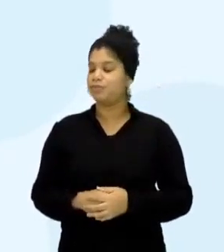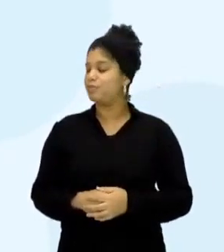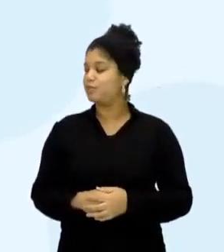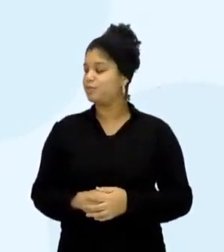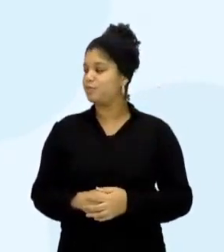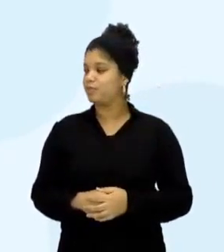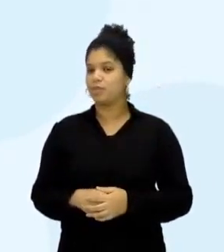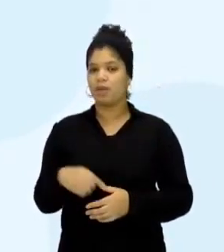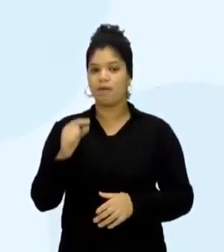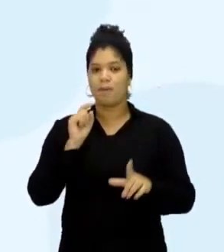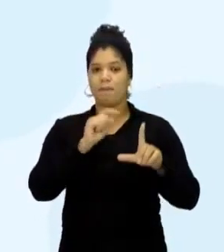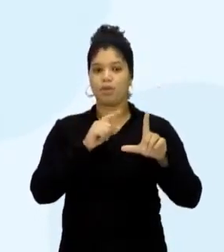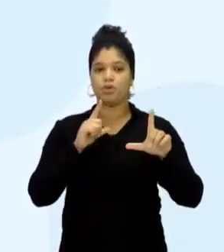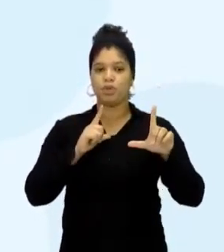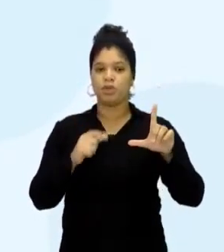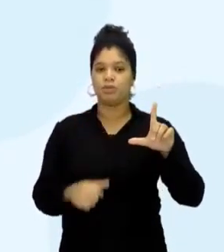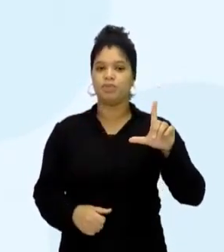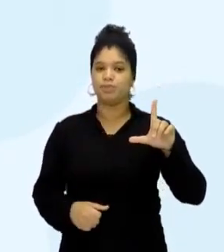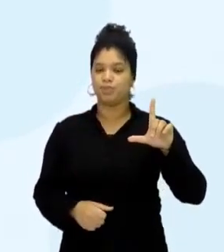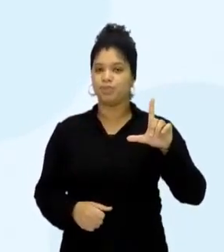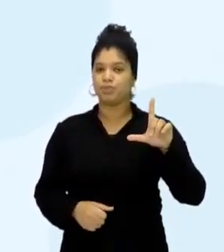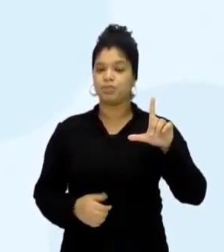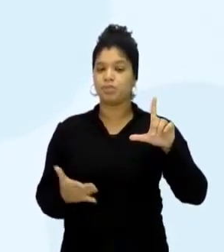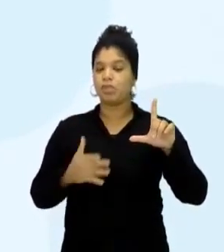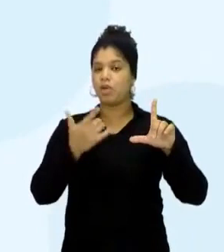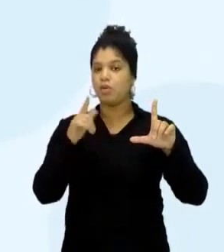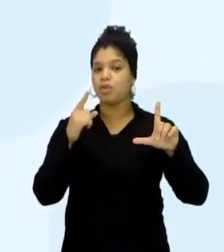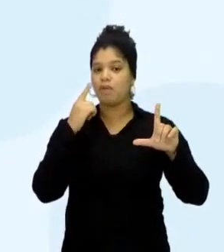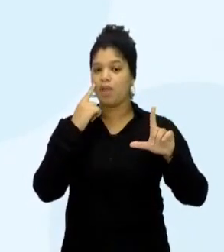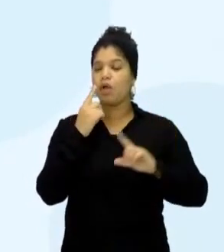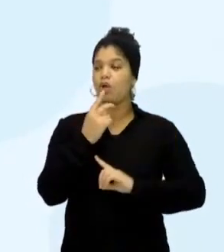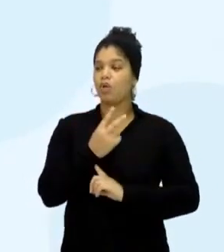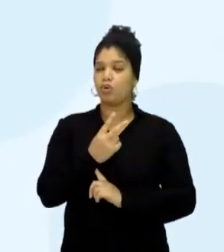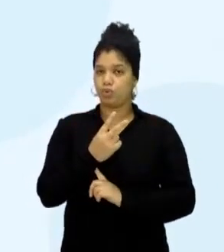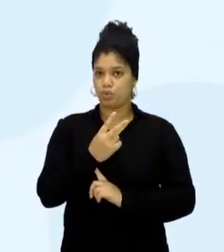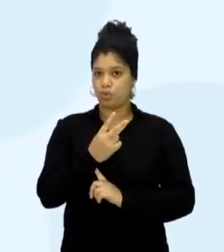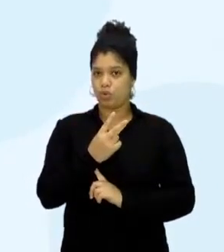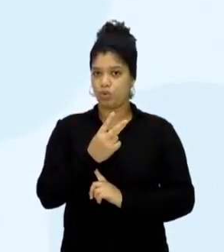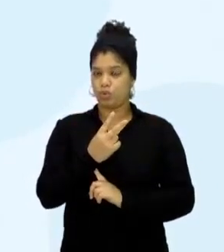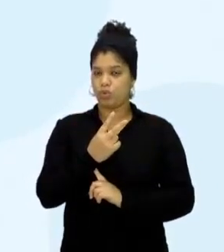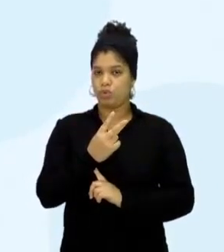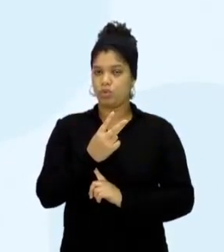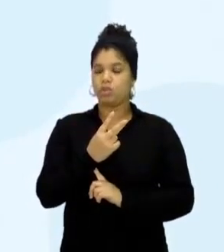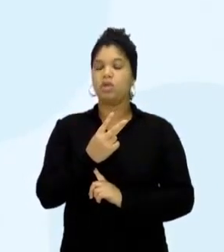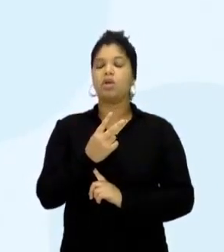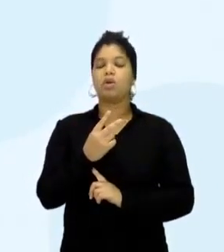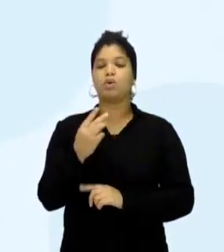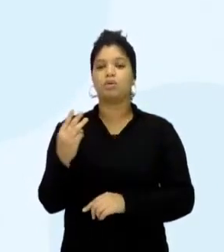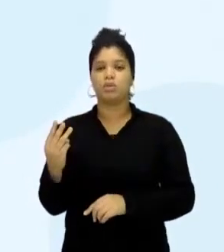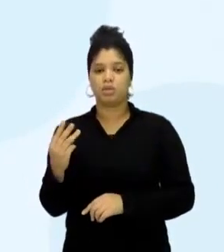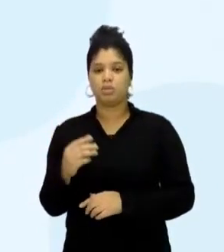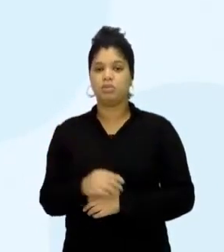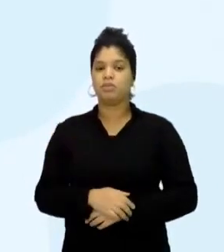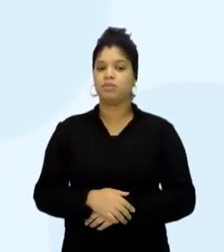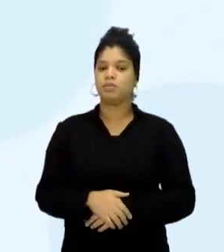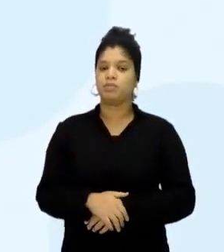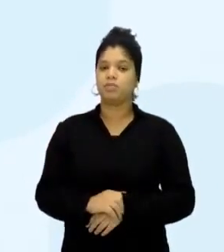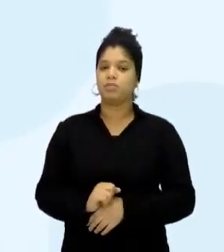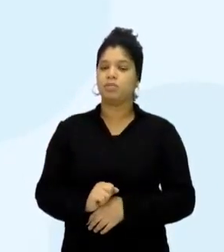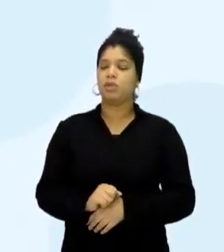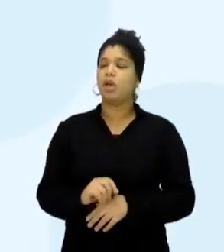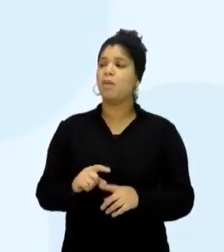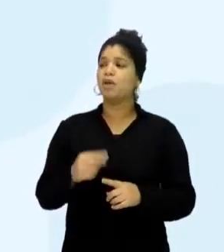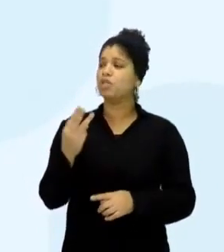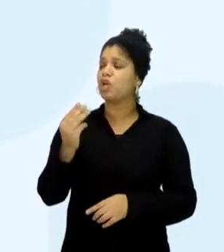2, vai ter um pontinho. Tá. Aí depois eu vou marcar o 2 com o 3. Então, 2 na horizontal com 3 na vertical. Aí você fala, professora, mas não